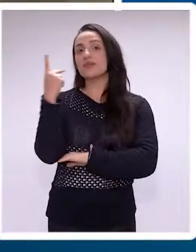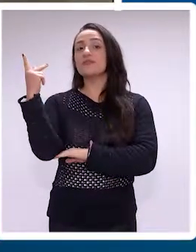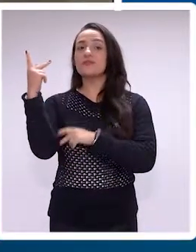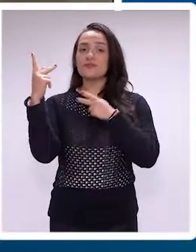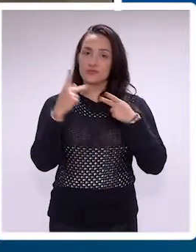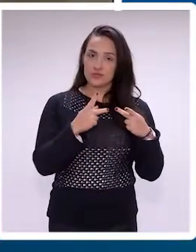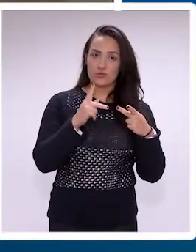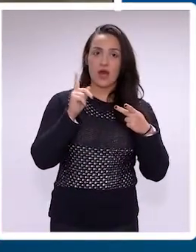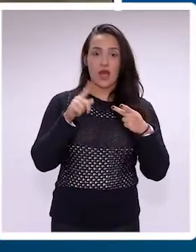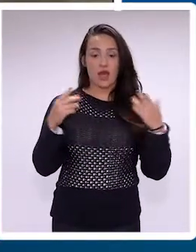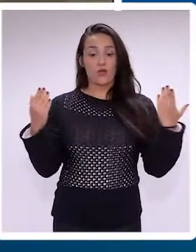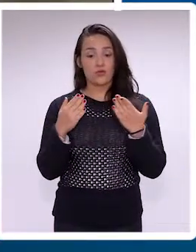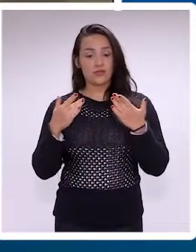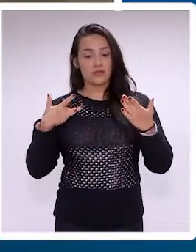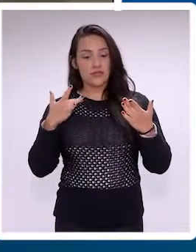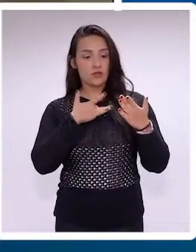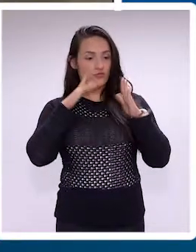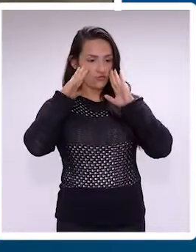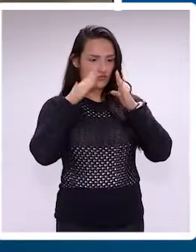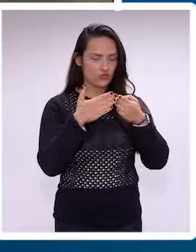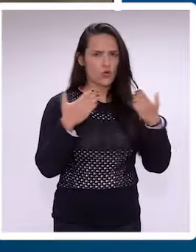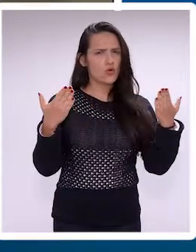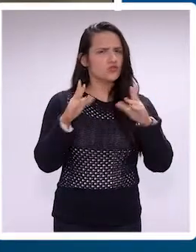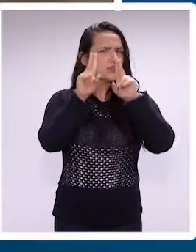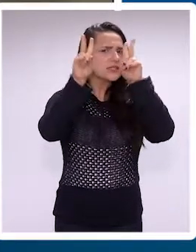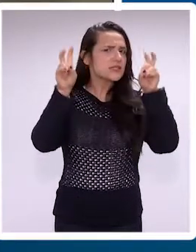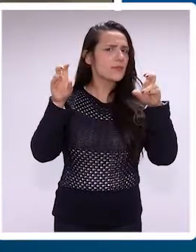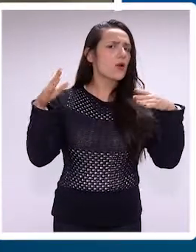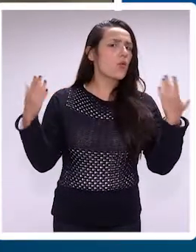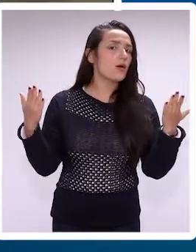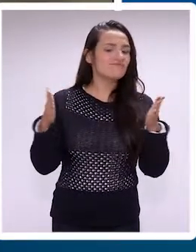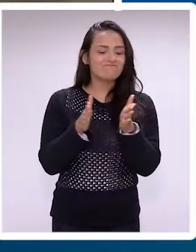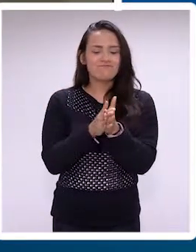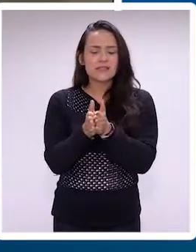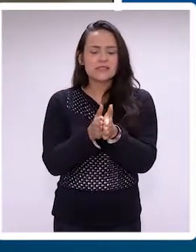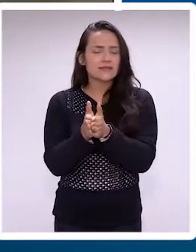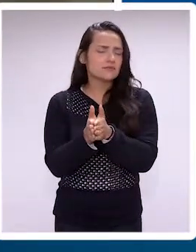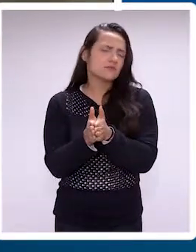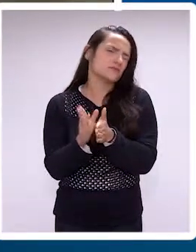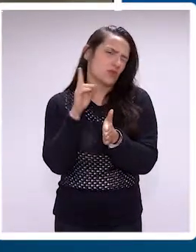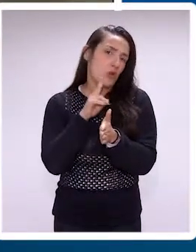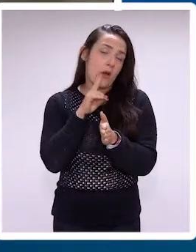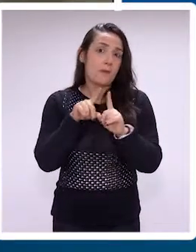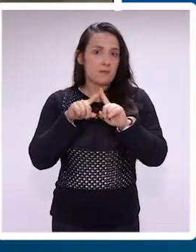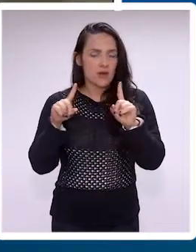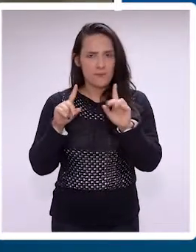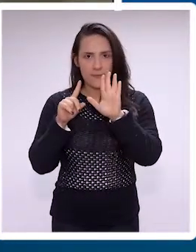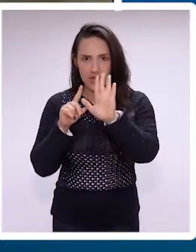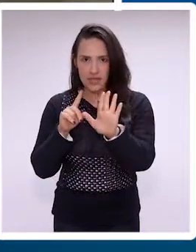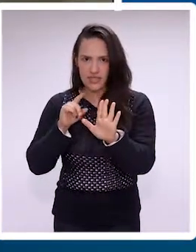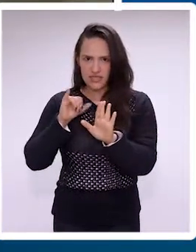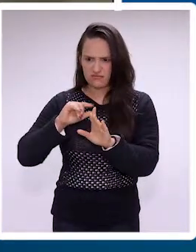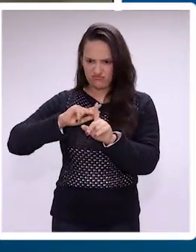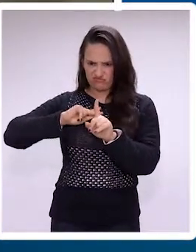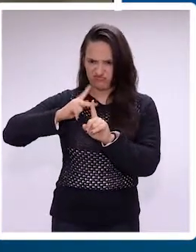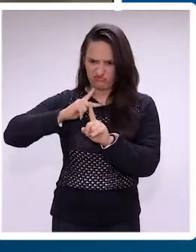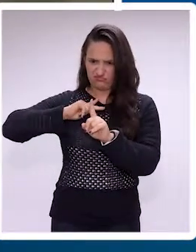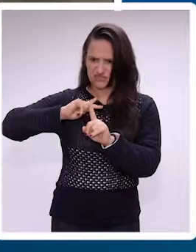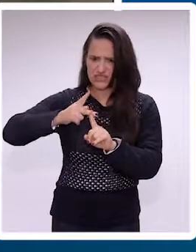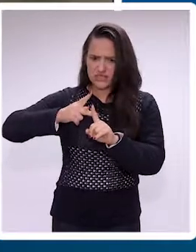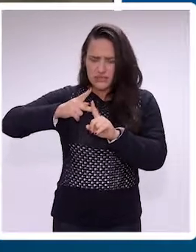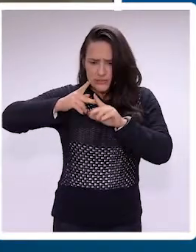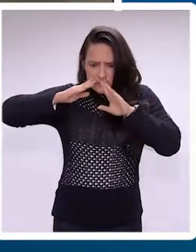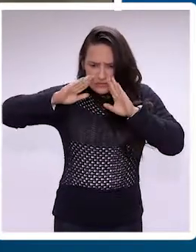Olá, sejam bem-vindos ao programa Saúde em Foco. Nós vamos falar sobre ansiedade, que é normal, mas quando